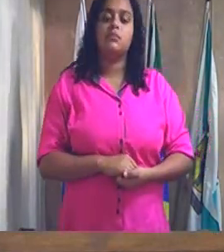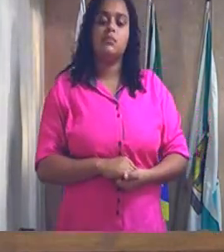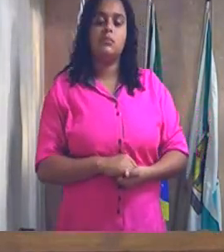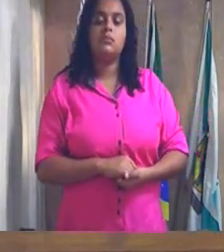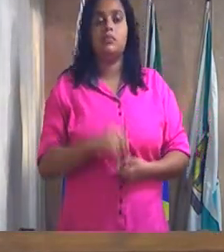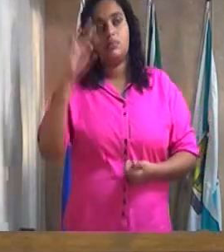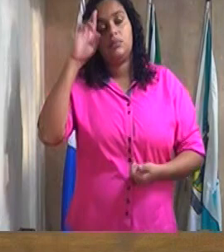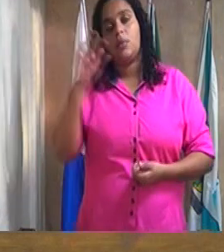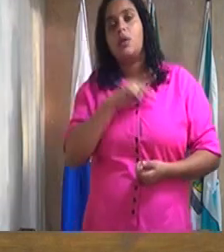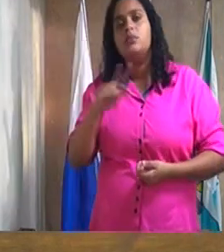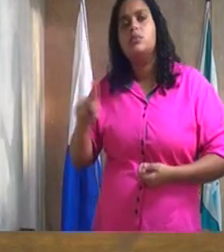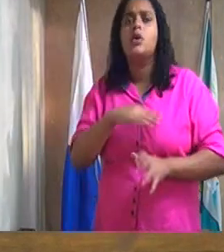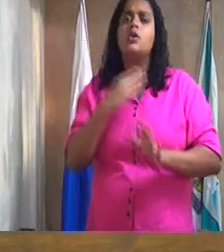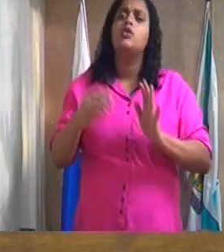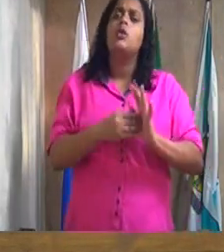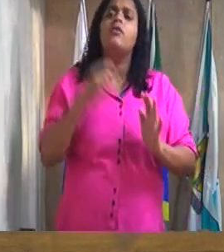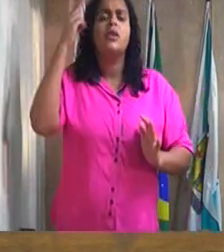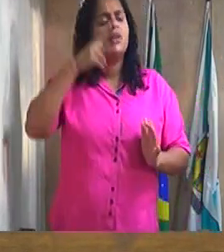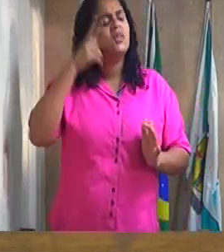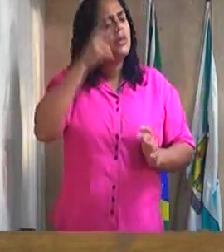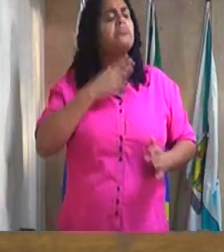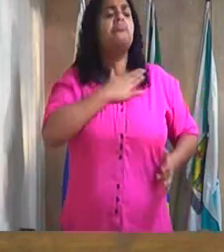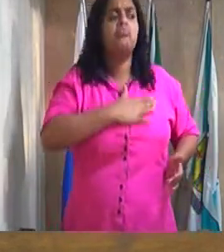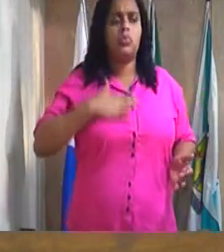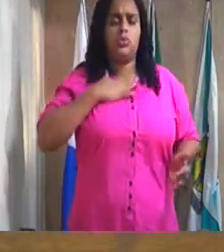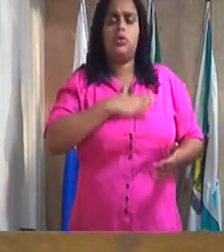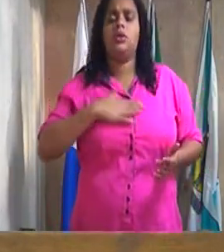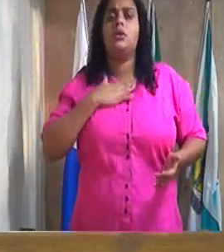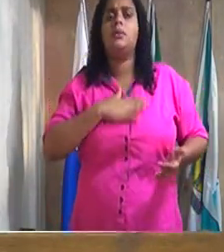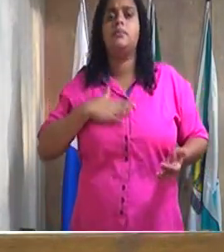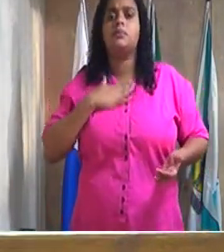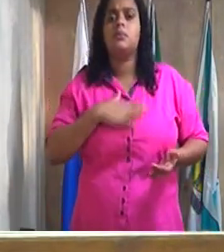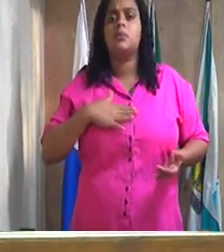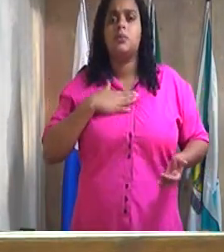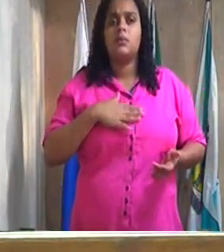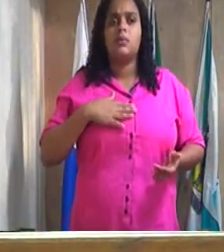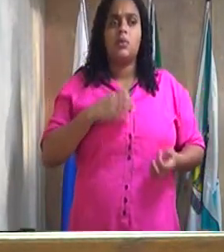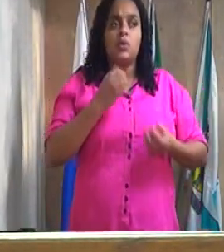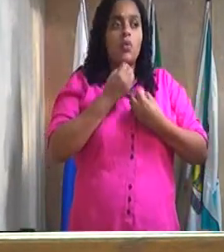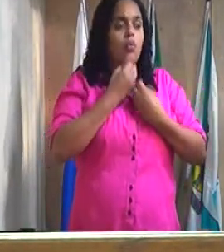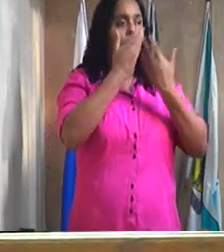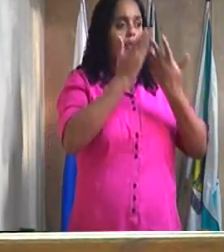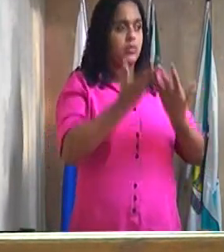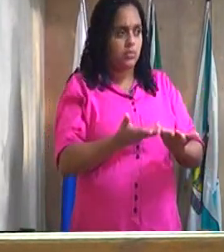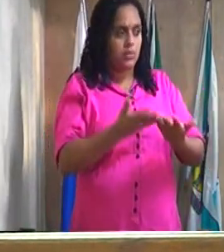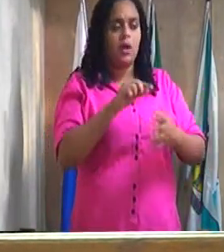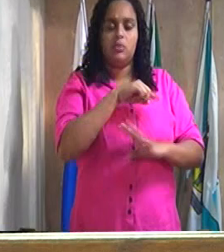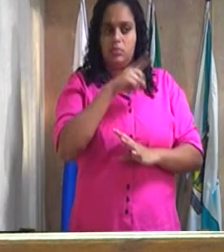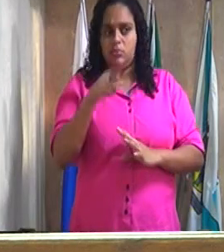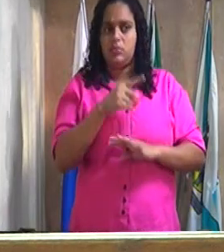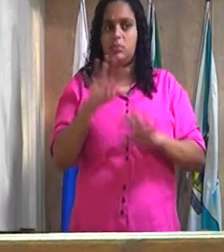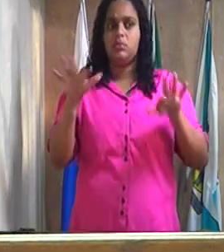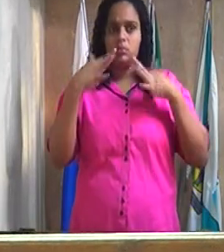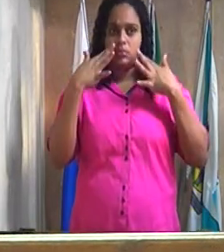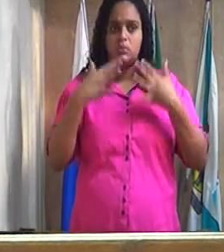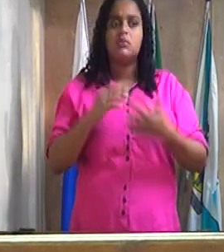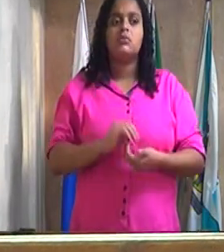Senhor presidente, senhores vereadores, eu gostaria de contar com a atenção dos senhores.